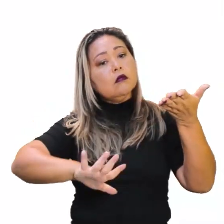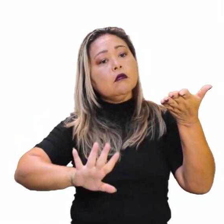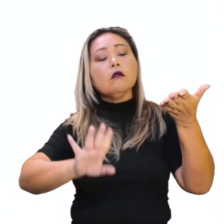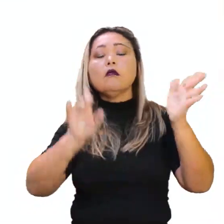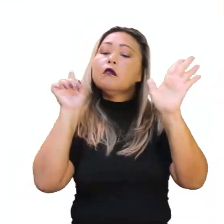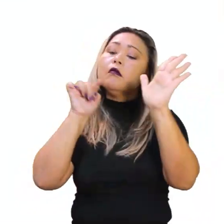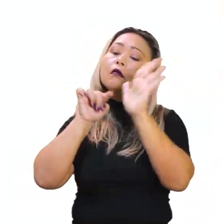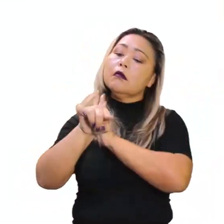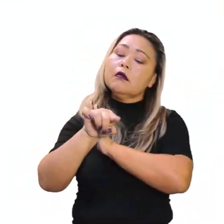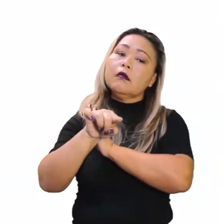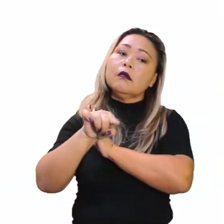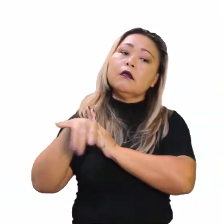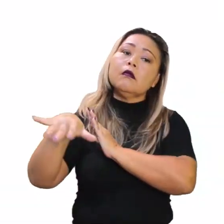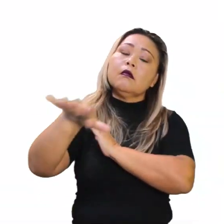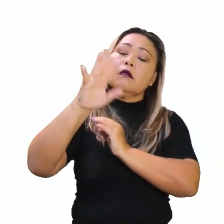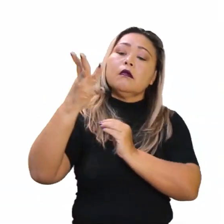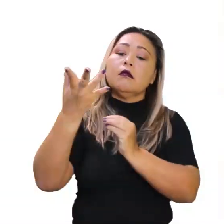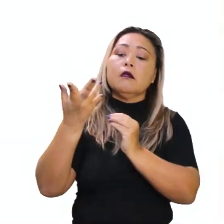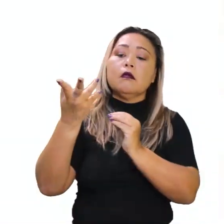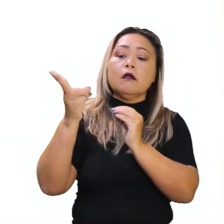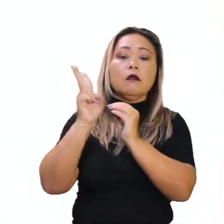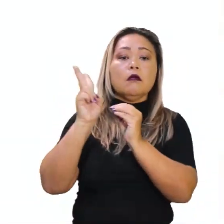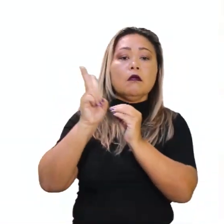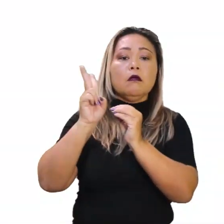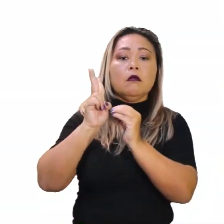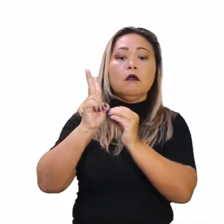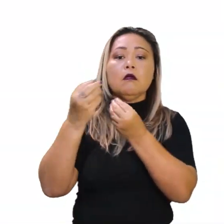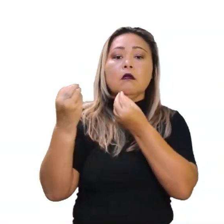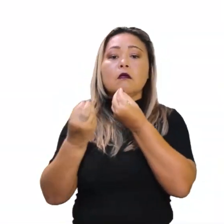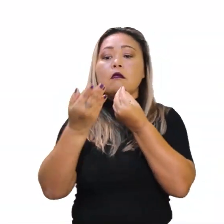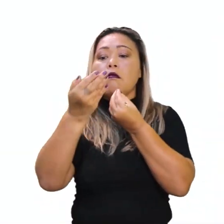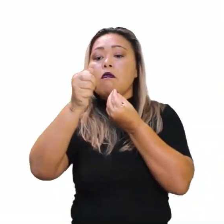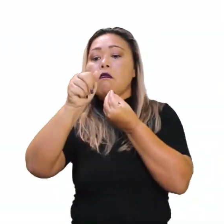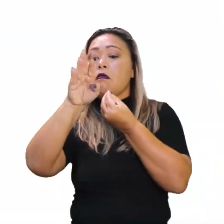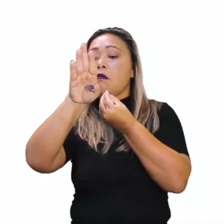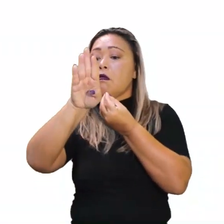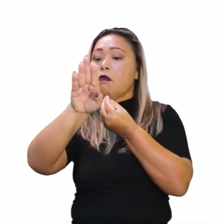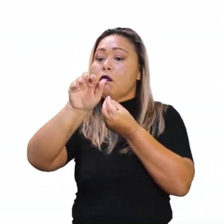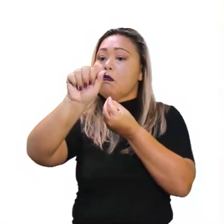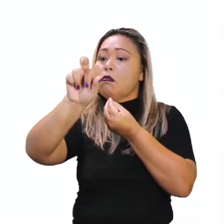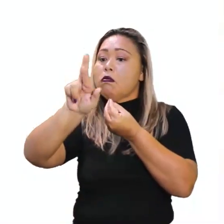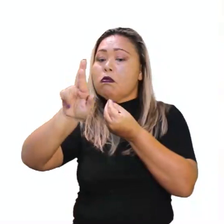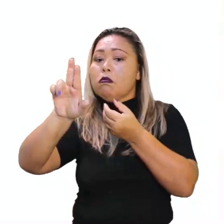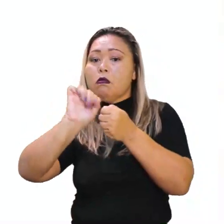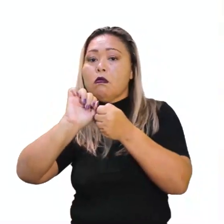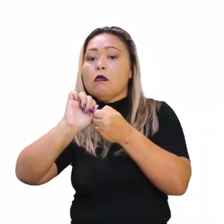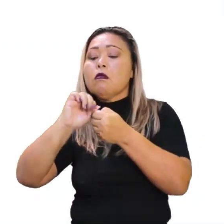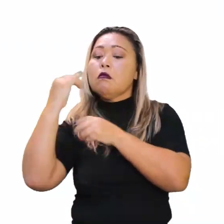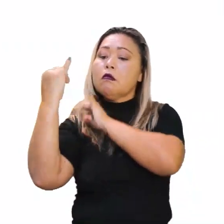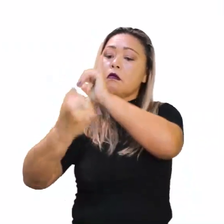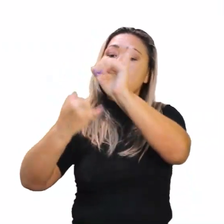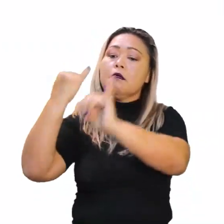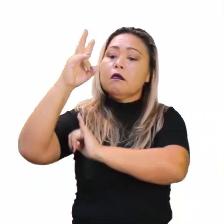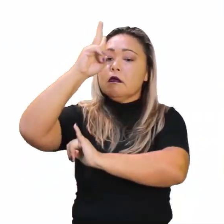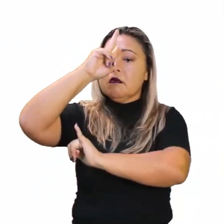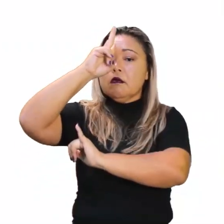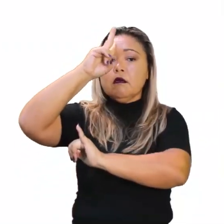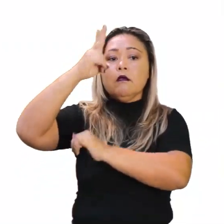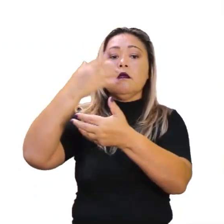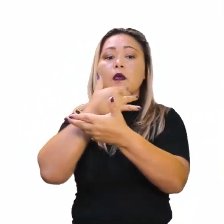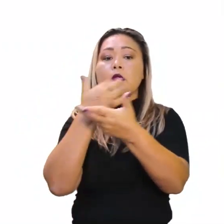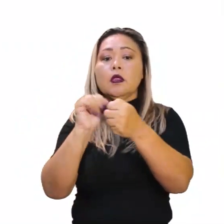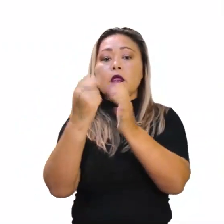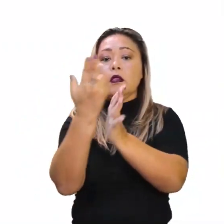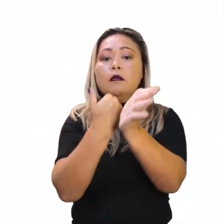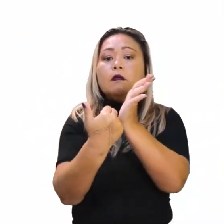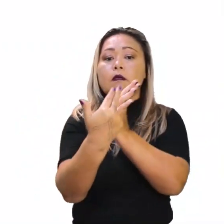a pergunta... Na arte indígena, as formas do barro contam histórias. As cores e